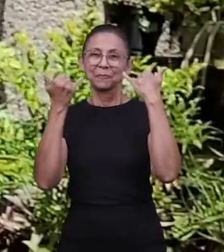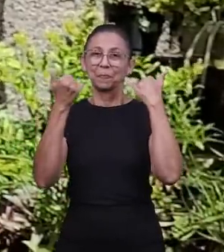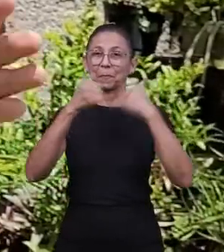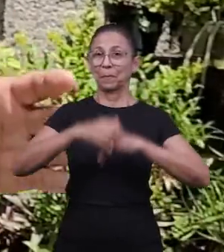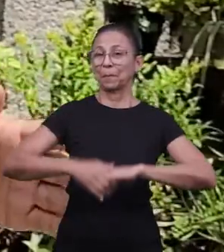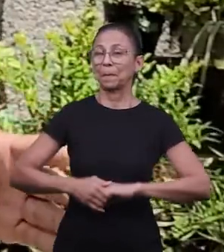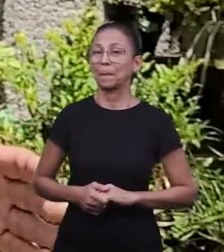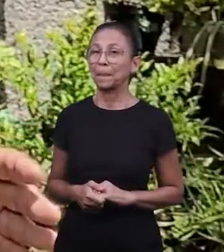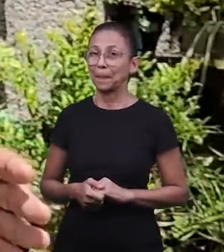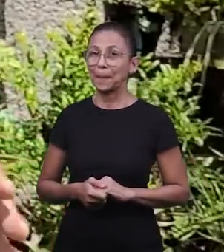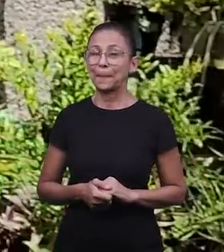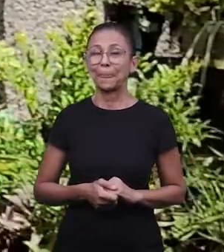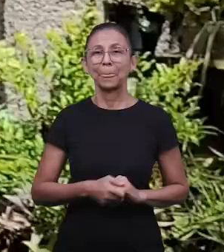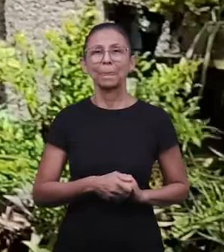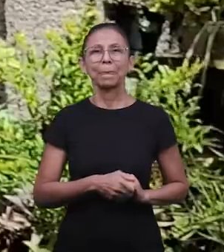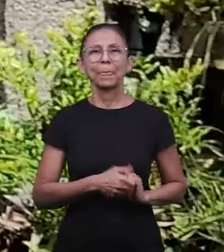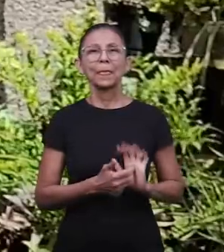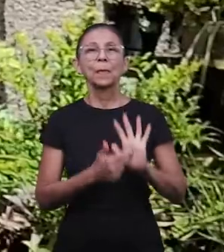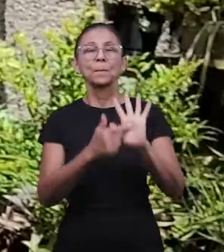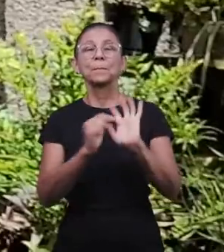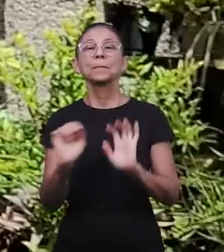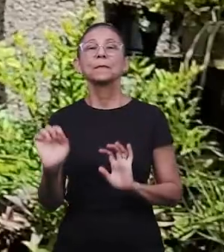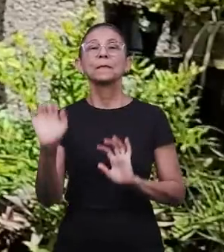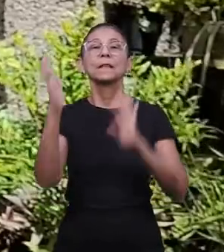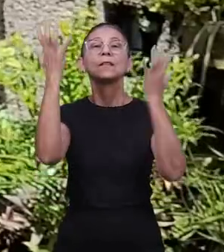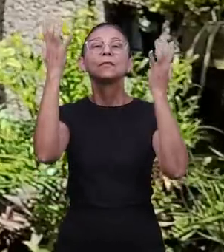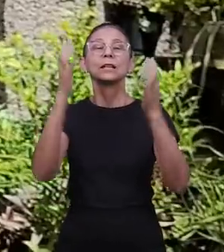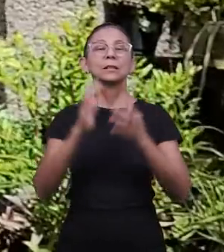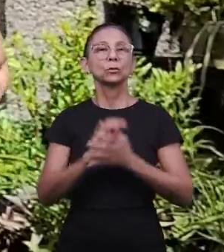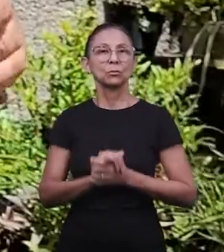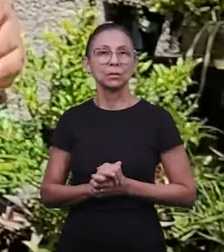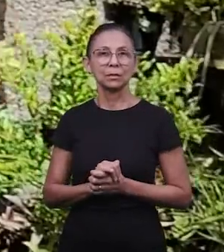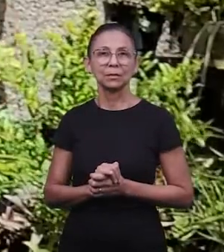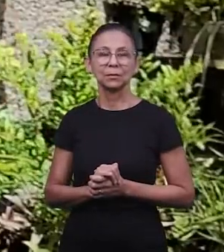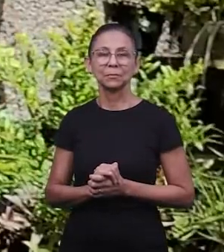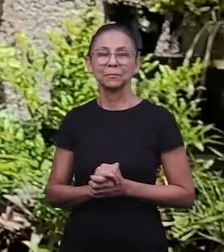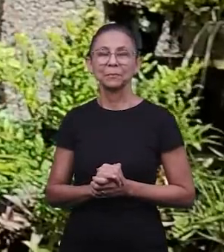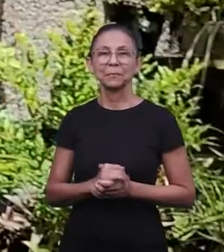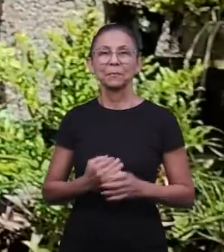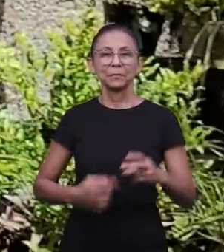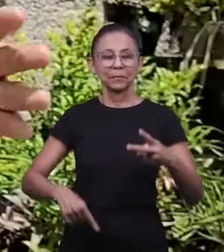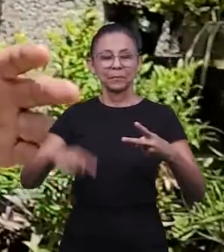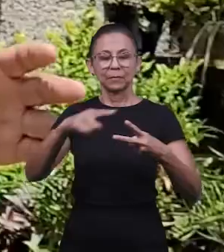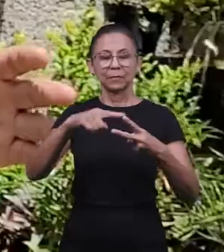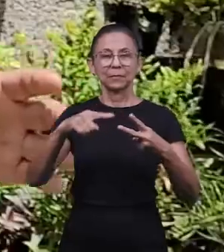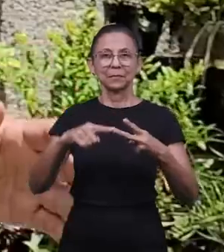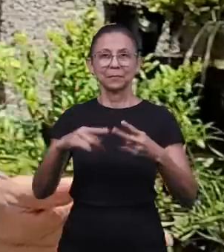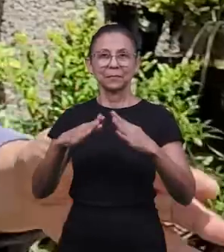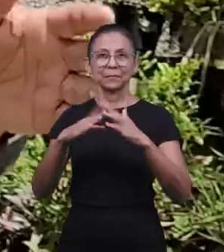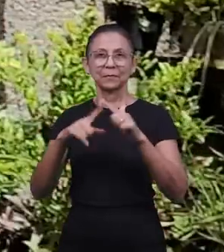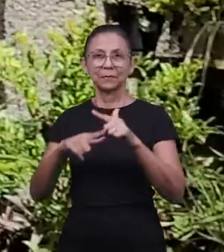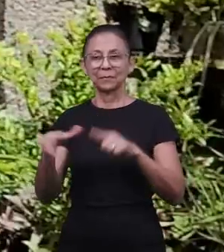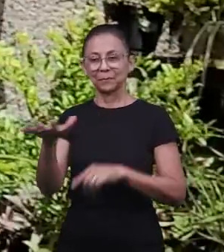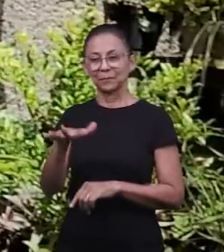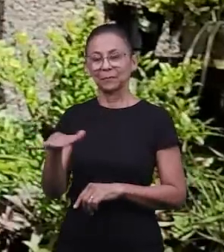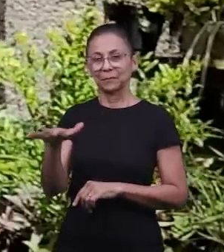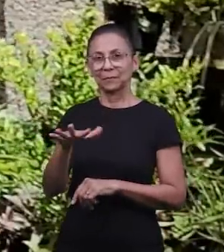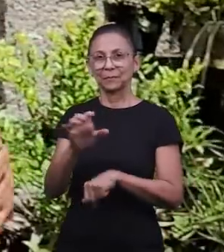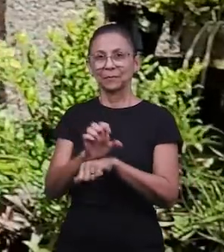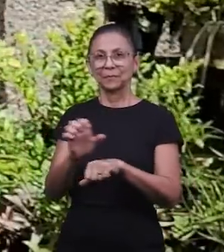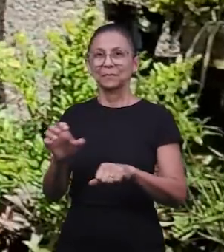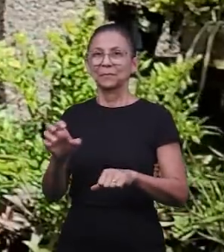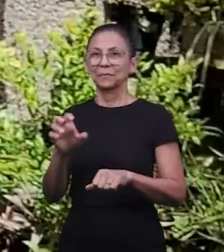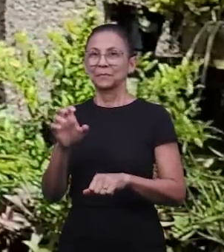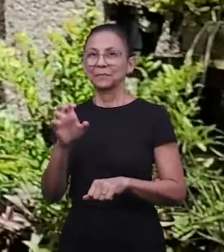acompanham o Manaim News. Nós vamos trazer aqui os eventos que aconteceram na igreja, no Vale do Aço e Vale do Rio